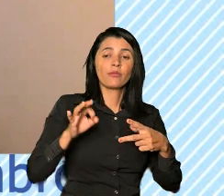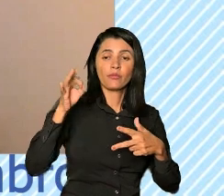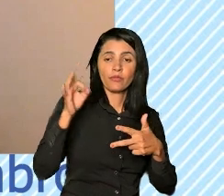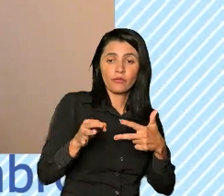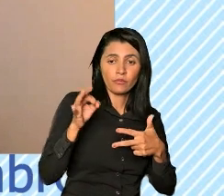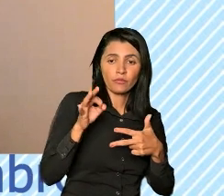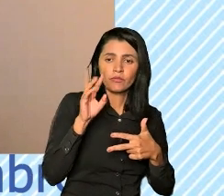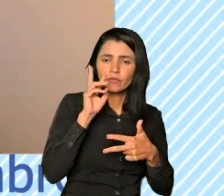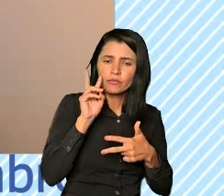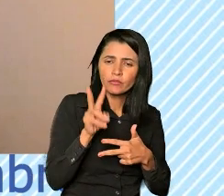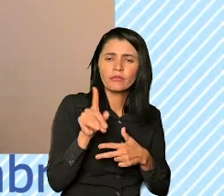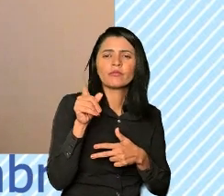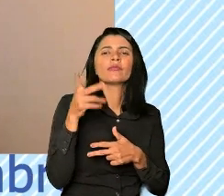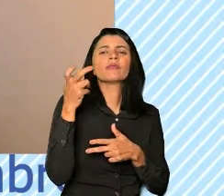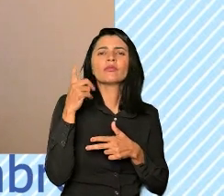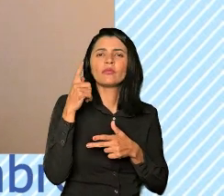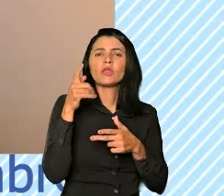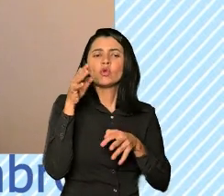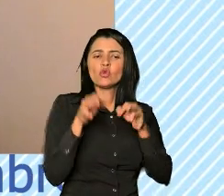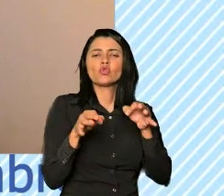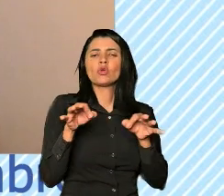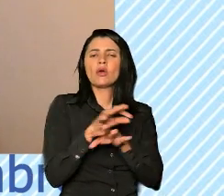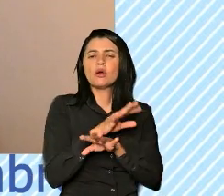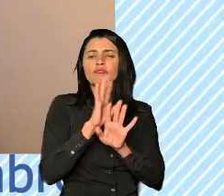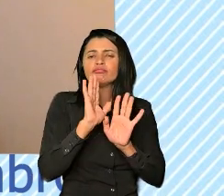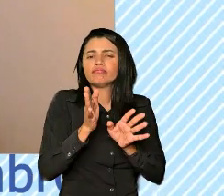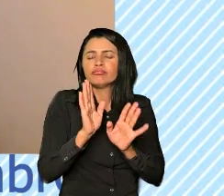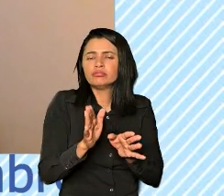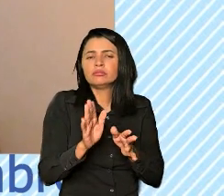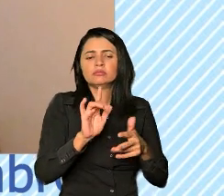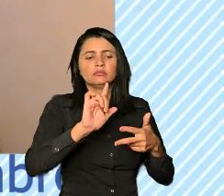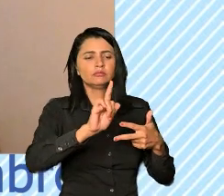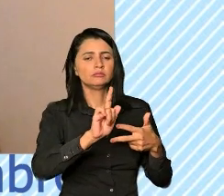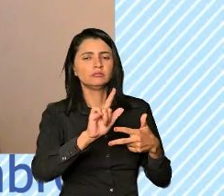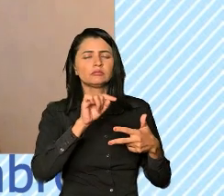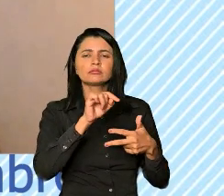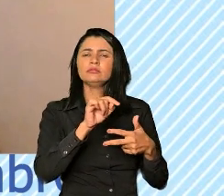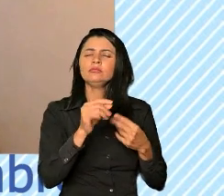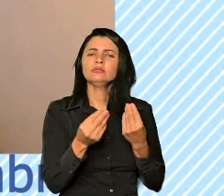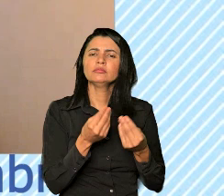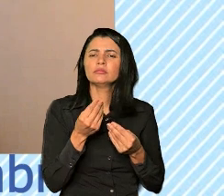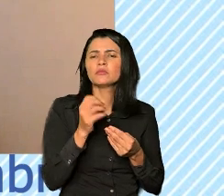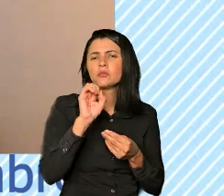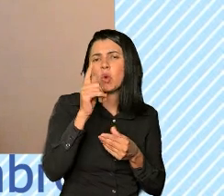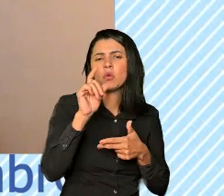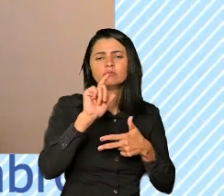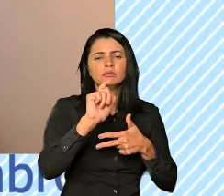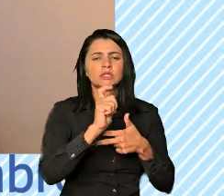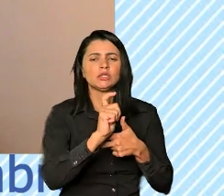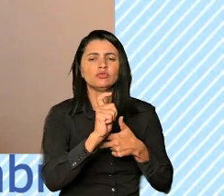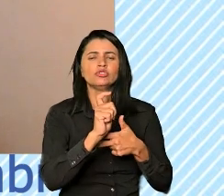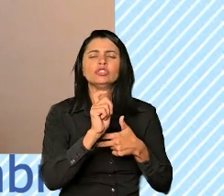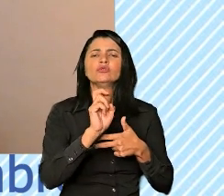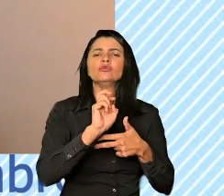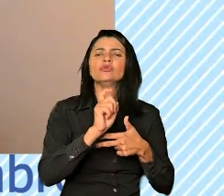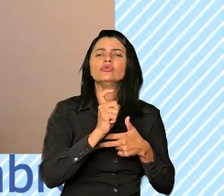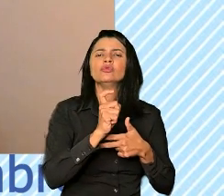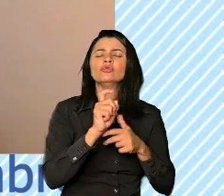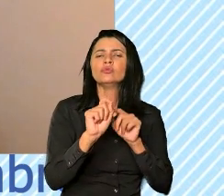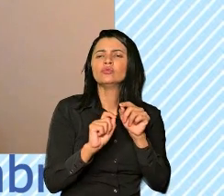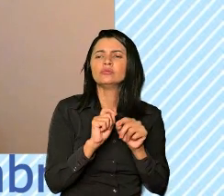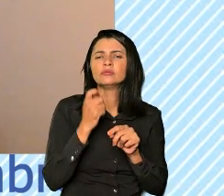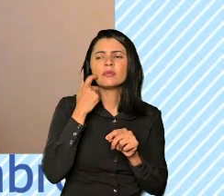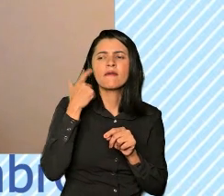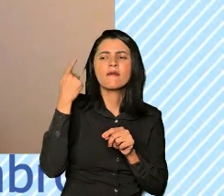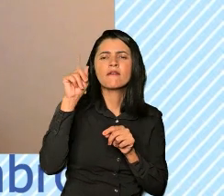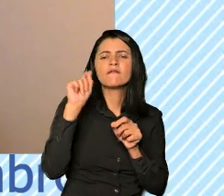reconhece, você tem uma coisa julgada, e o Legislativo ou o Executivo agem